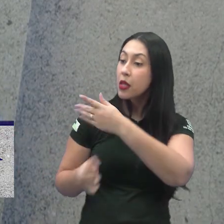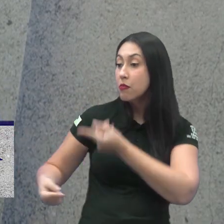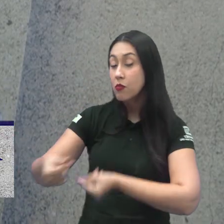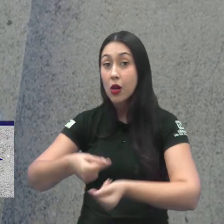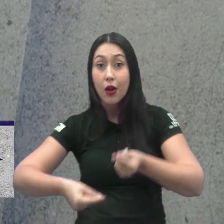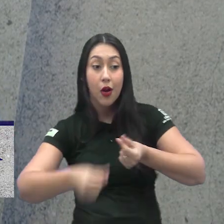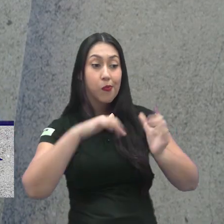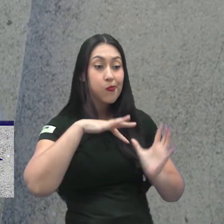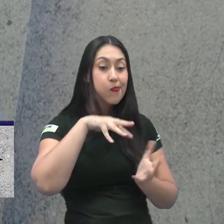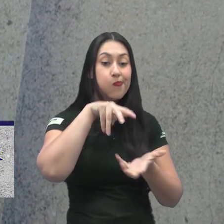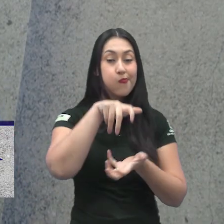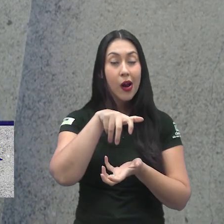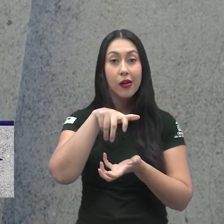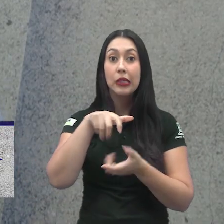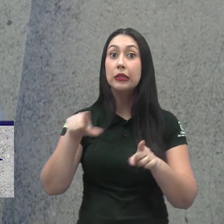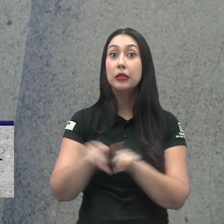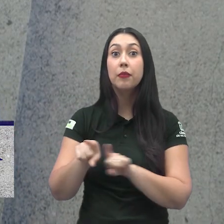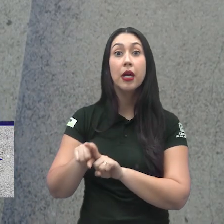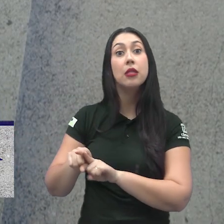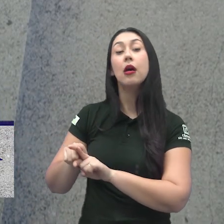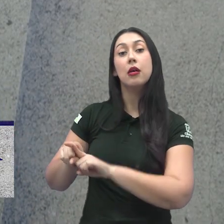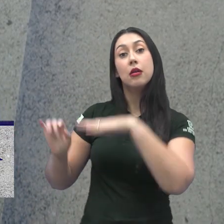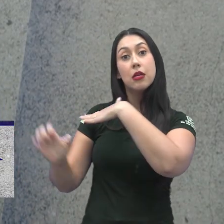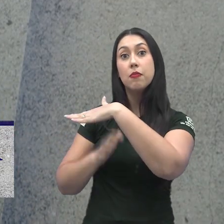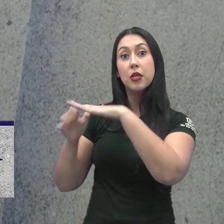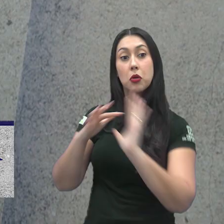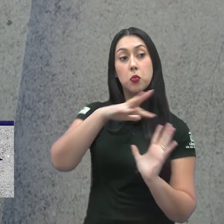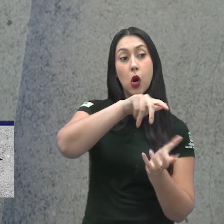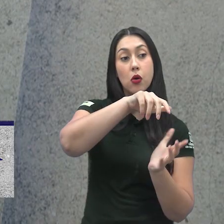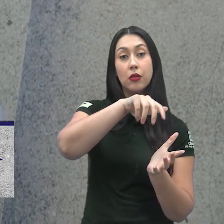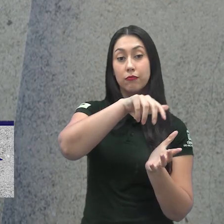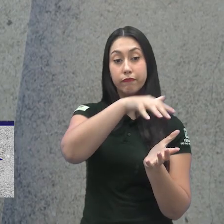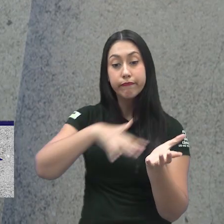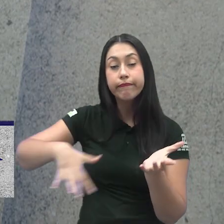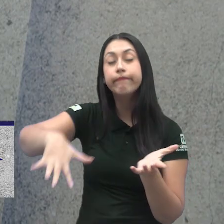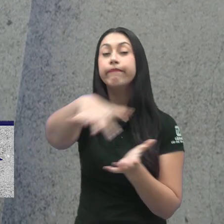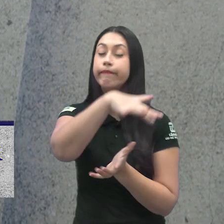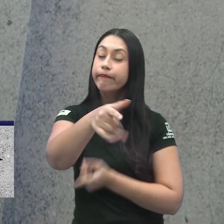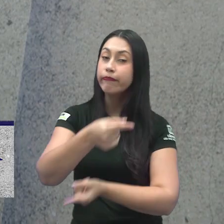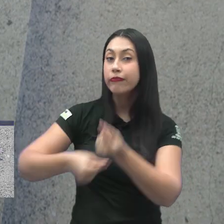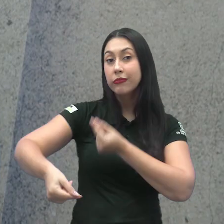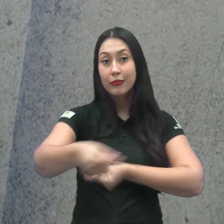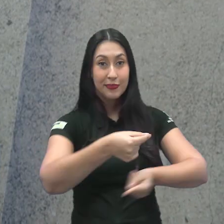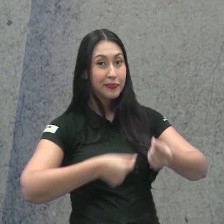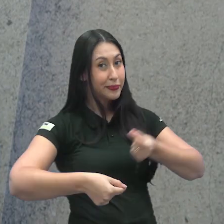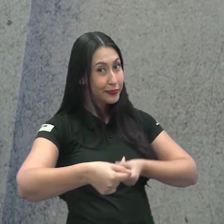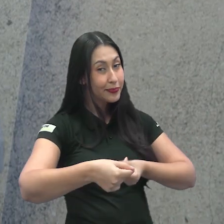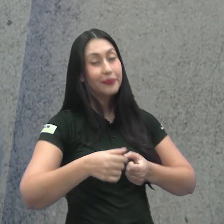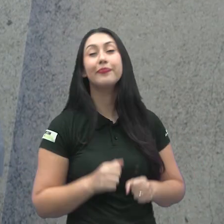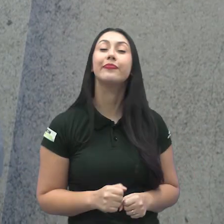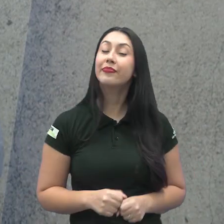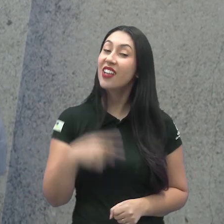negociações internacionais, nas multinacionais e nas decisões que movimentam o mercado global.